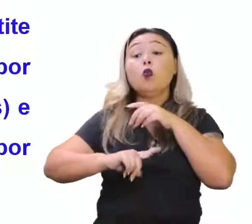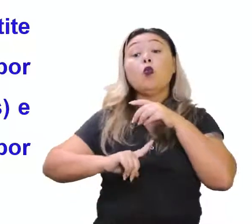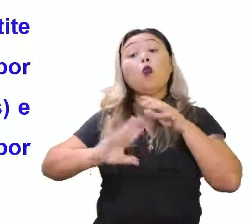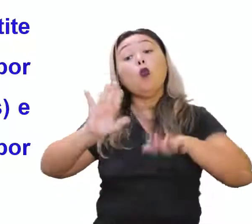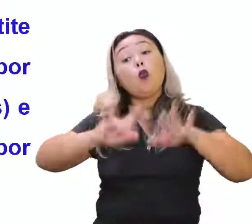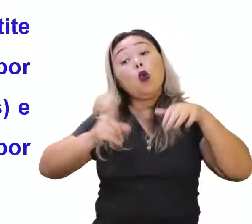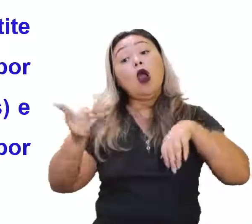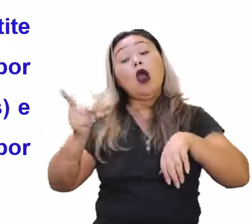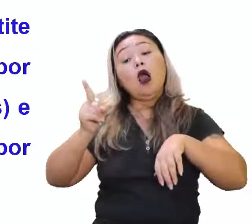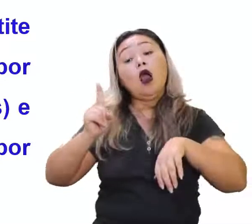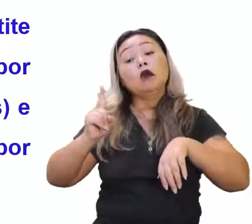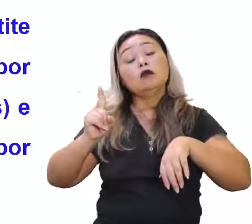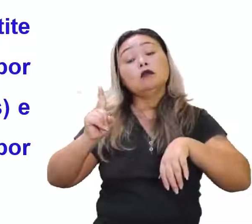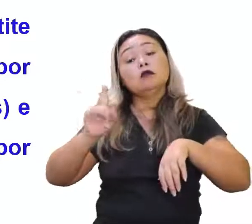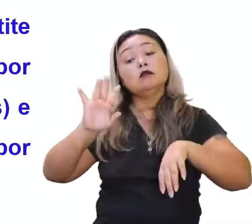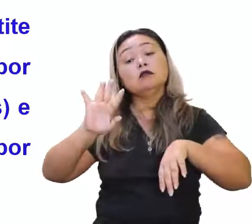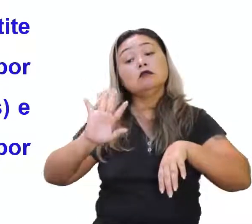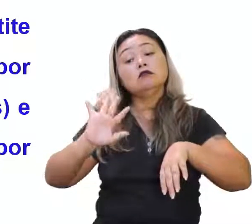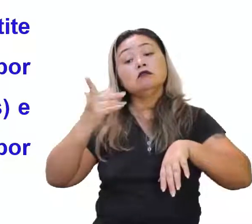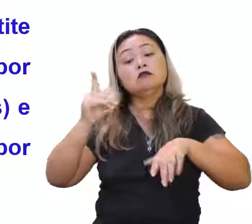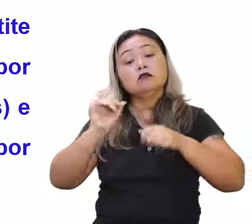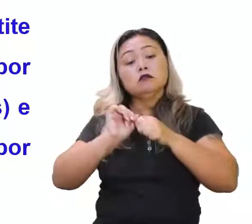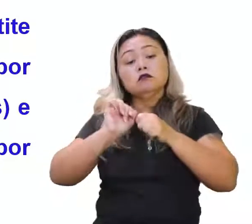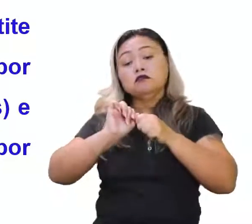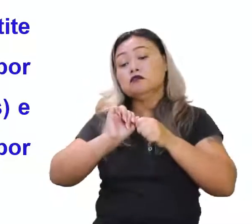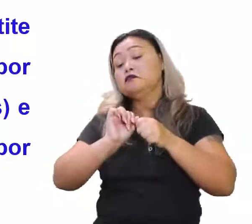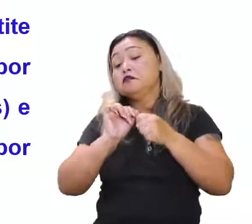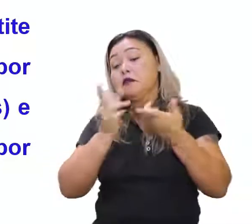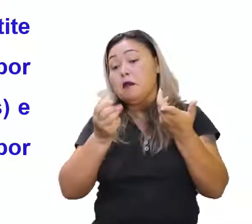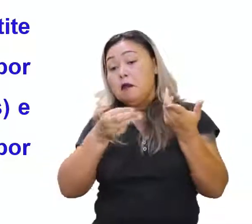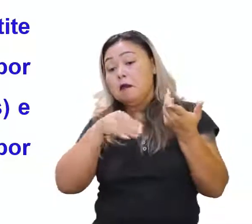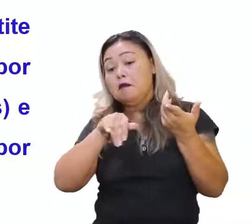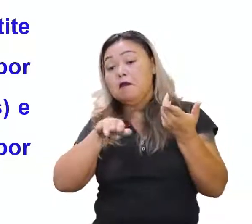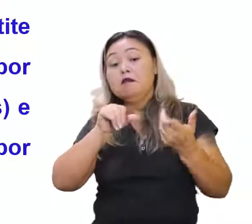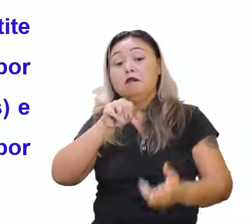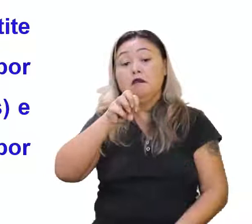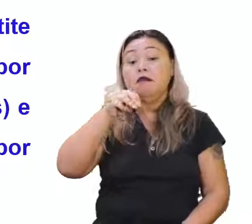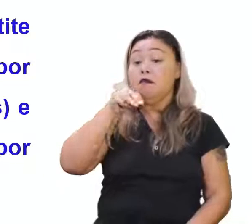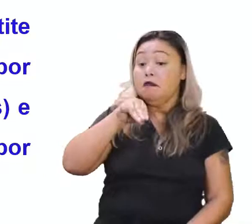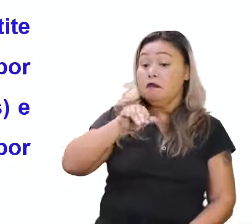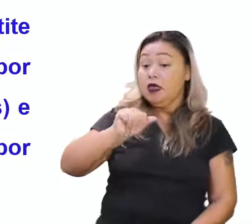causam alguma miases, né? miíses,